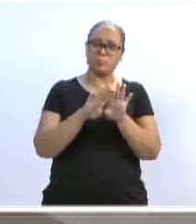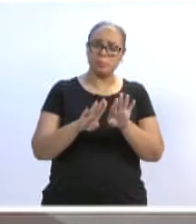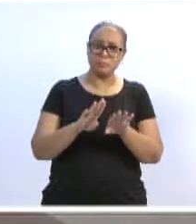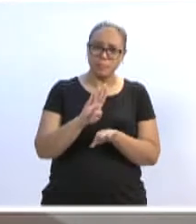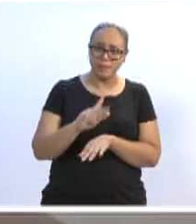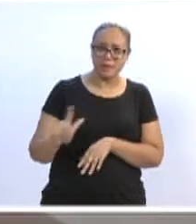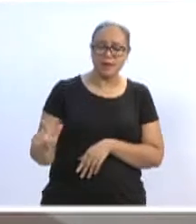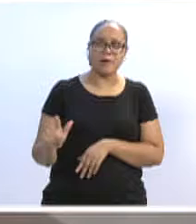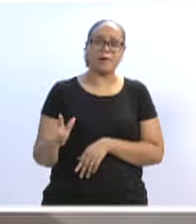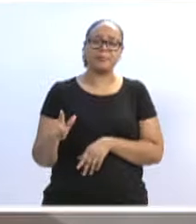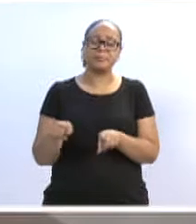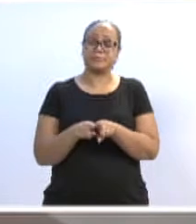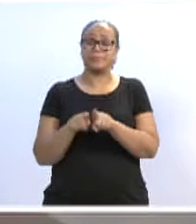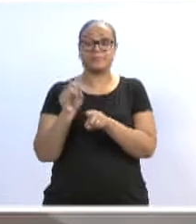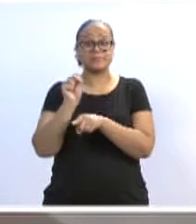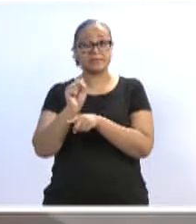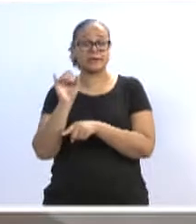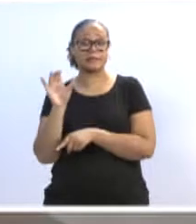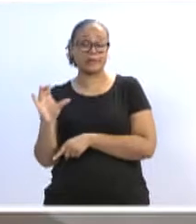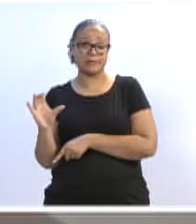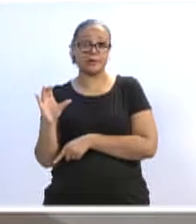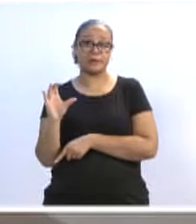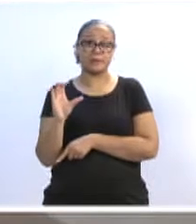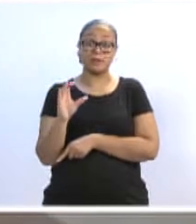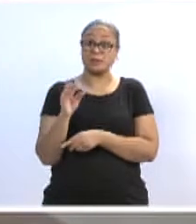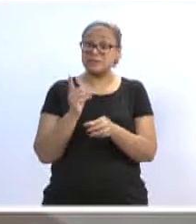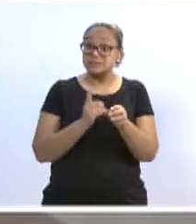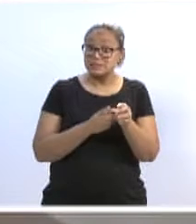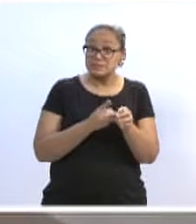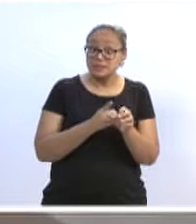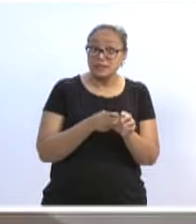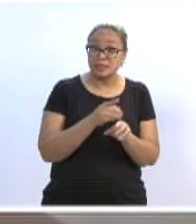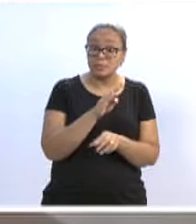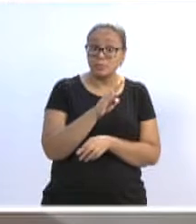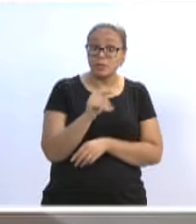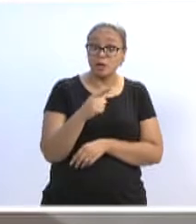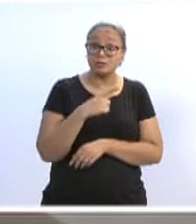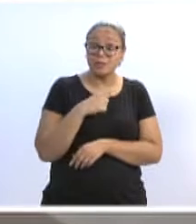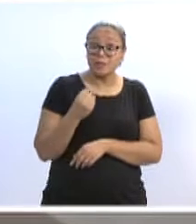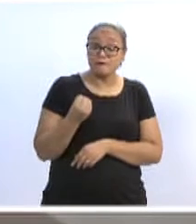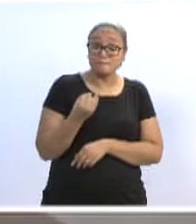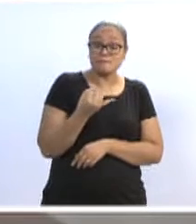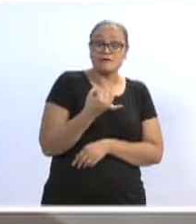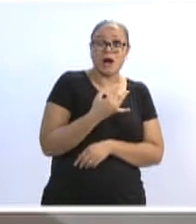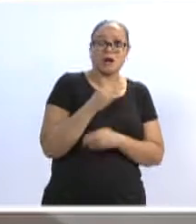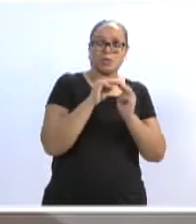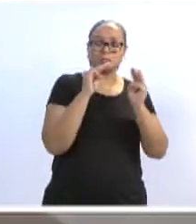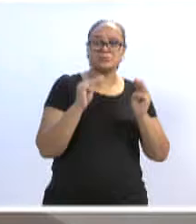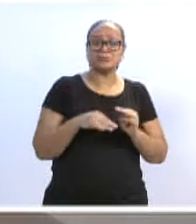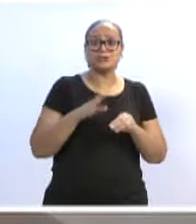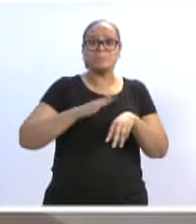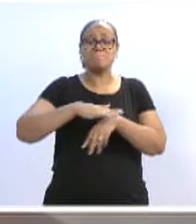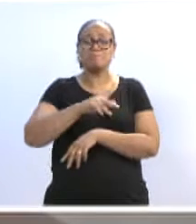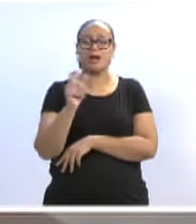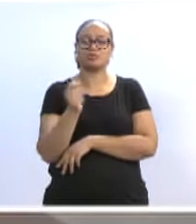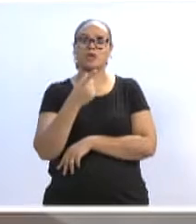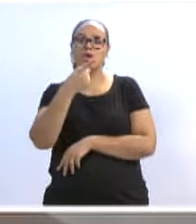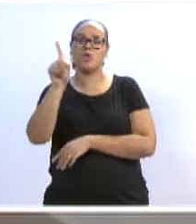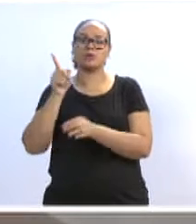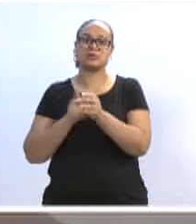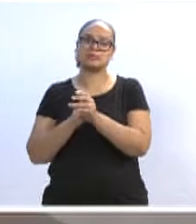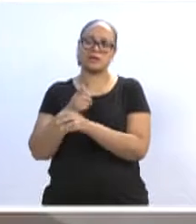Santa Catarina. A nossa cidade é a que mais tem museu per capita, então ela de fato é um exemplo no estado de Santa